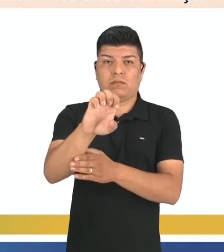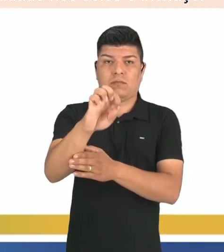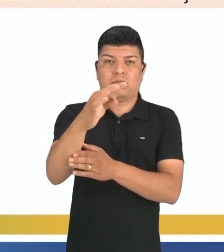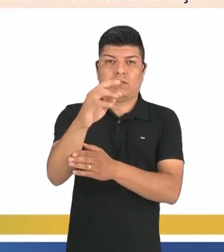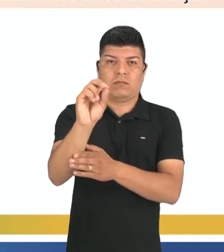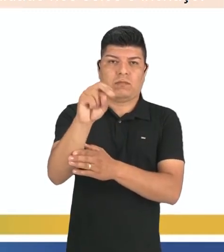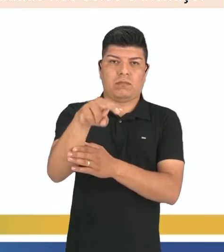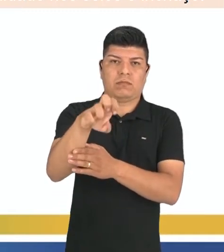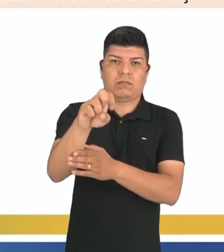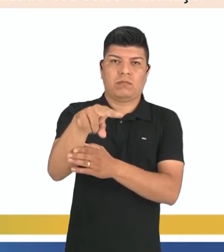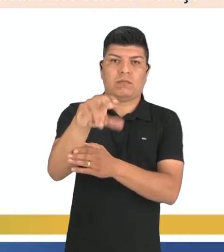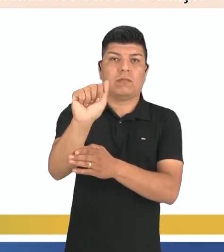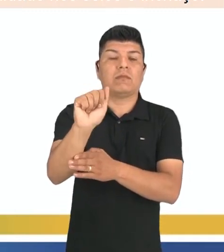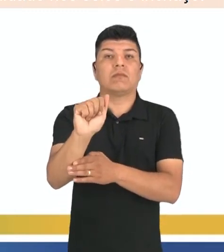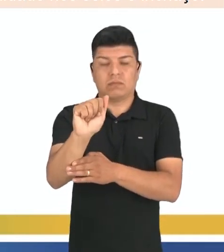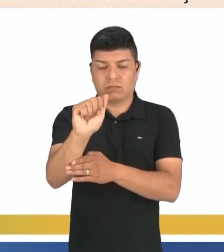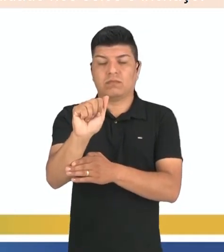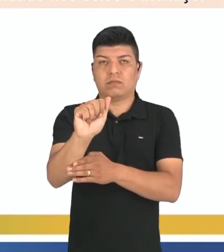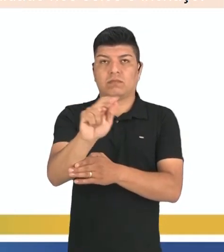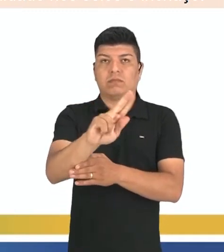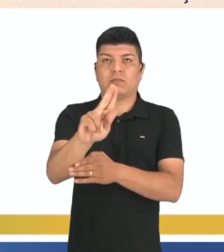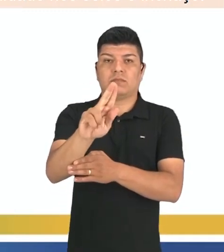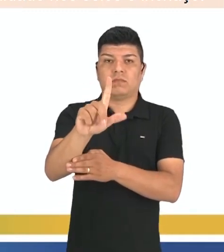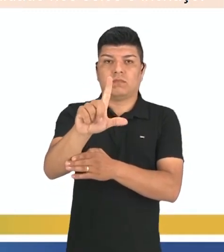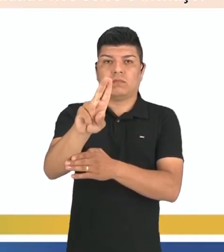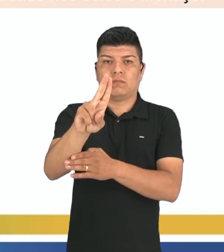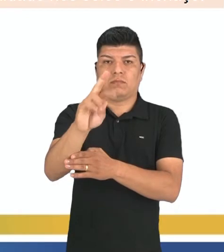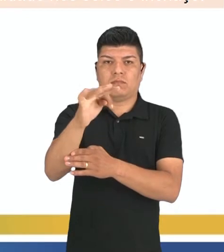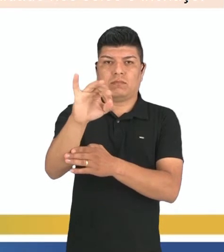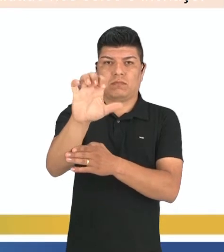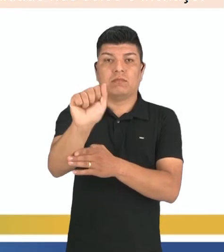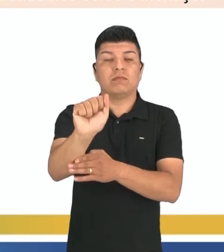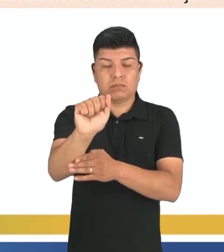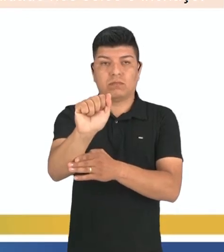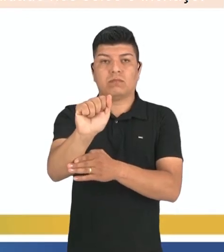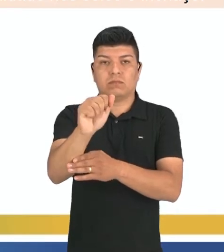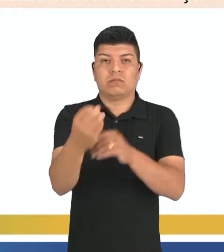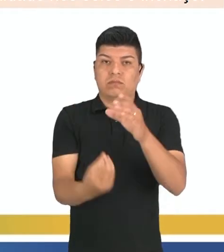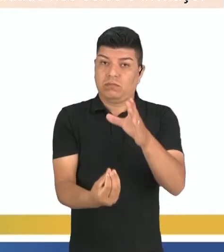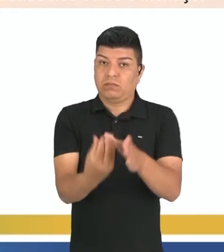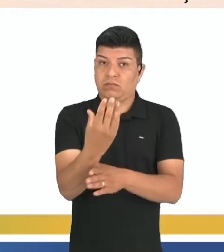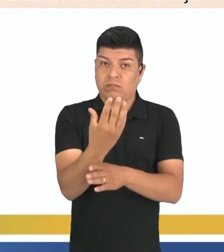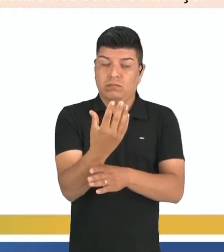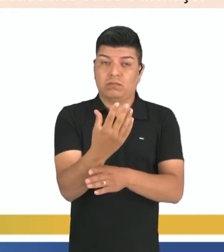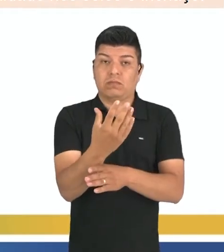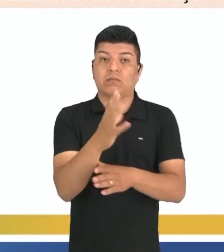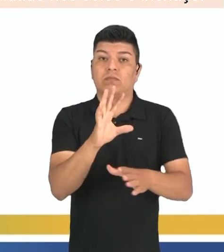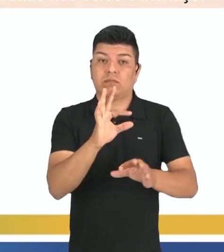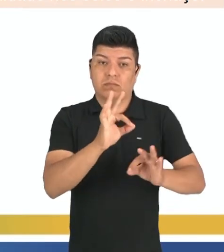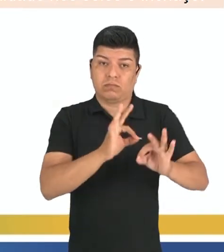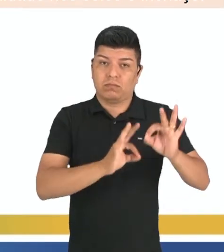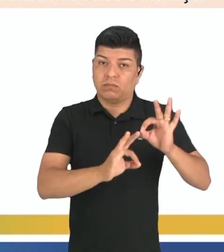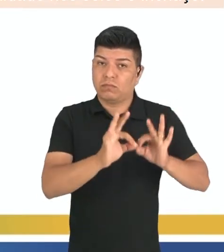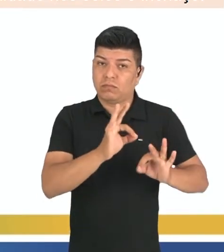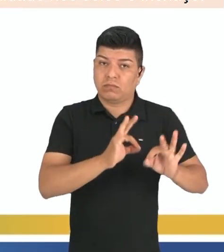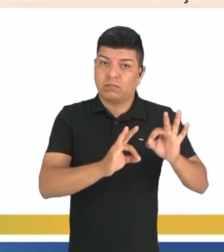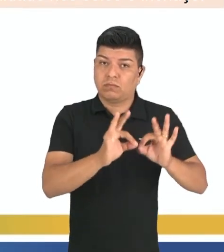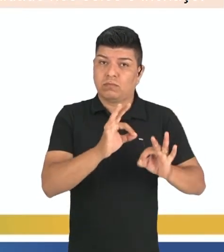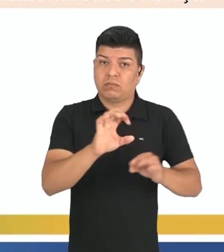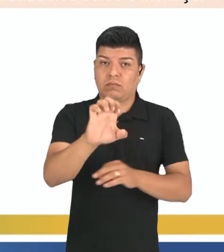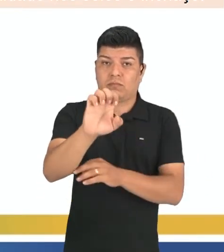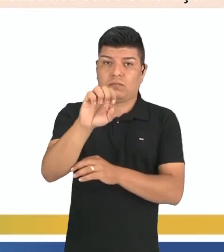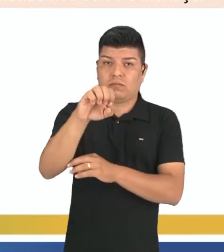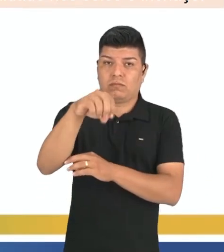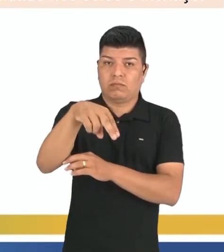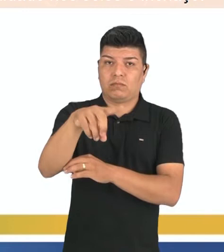esse folículo de corpo lúteo. Então ele produz progesterona que faz a manutenção desse endométrio, ele continua